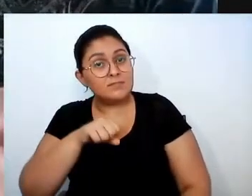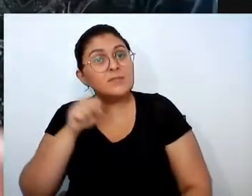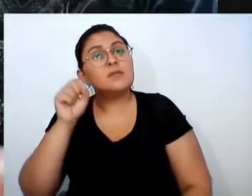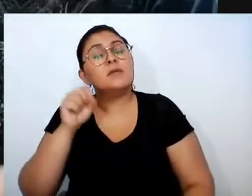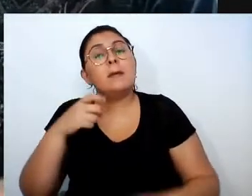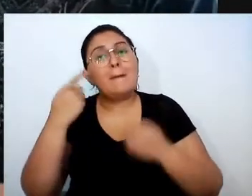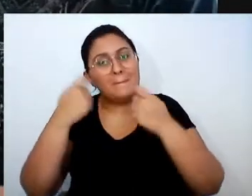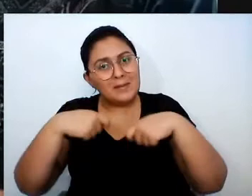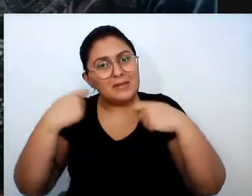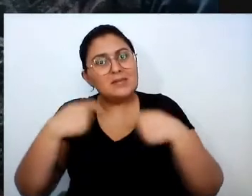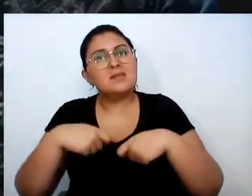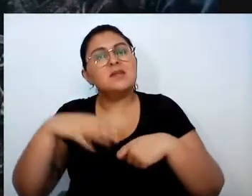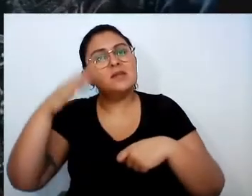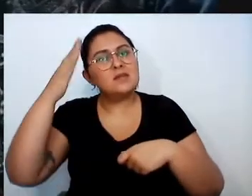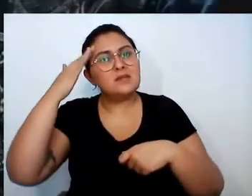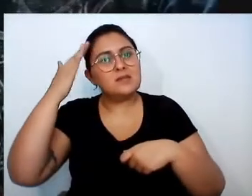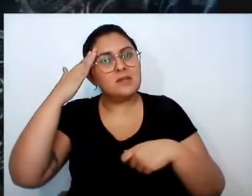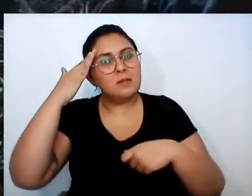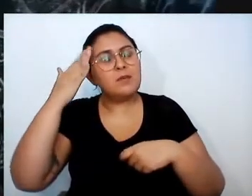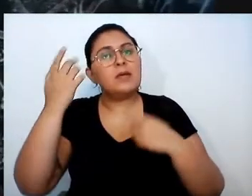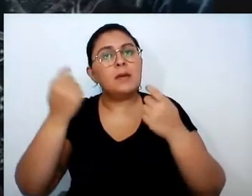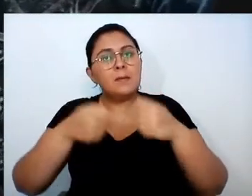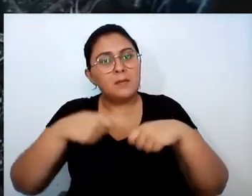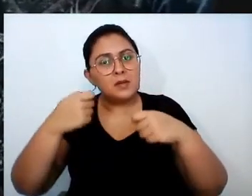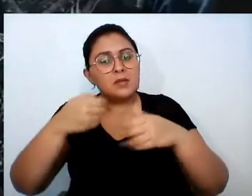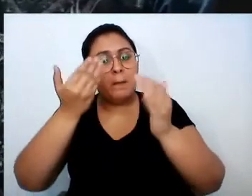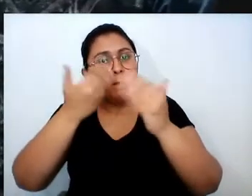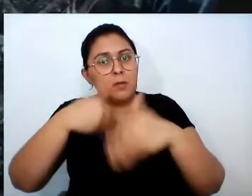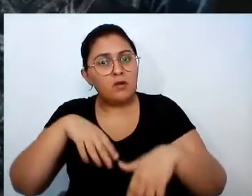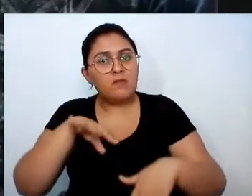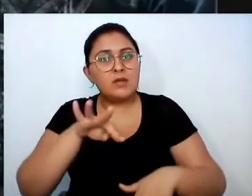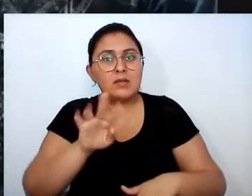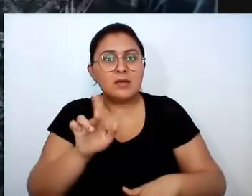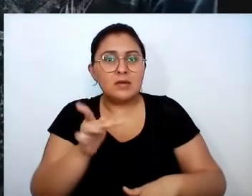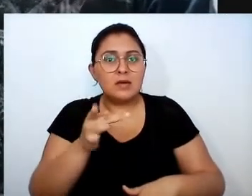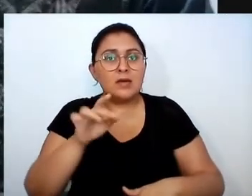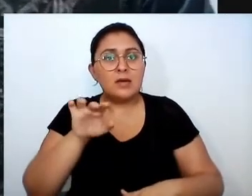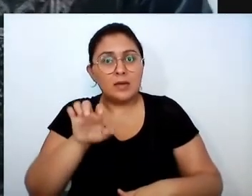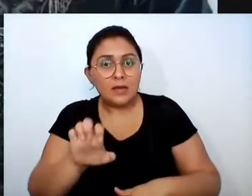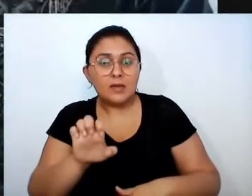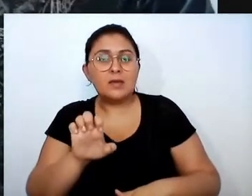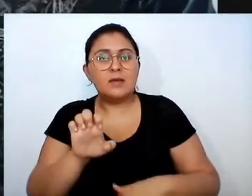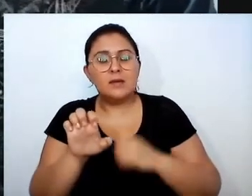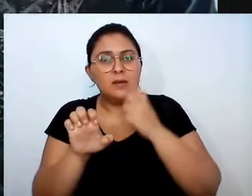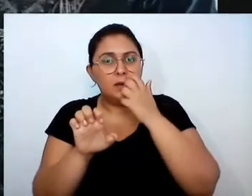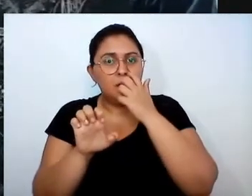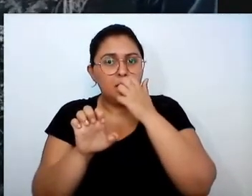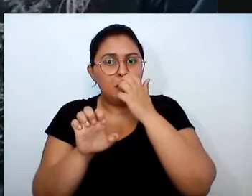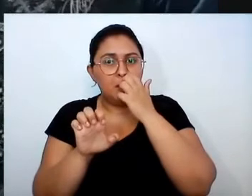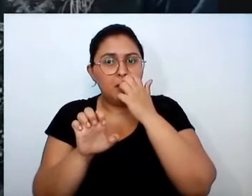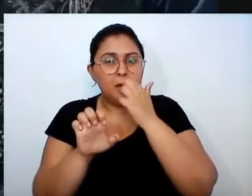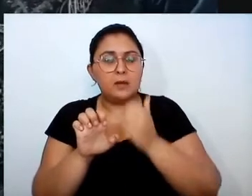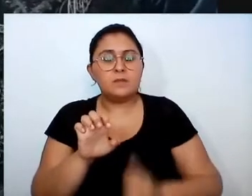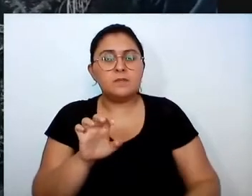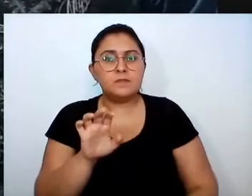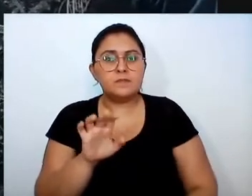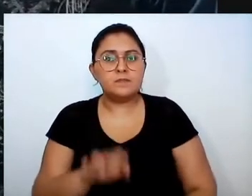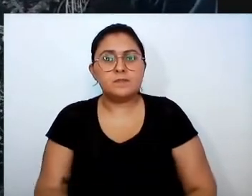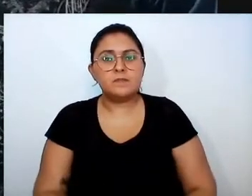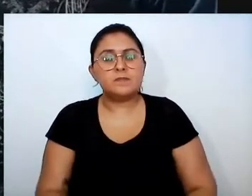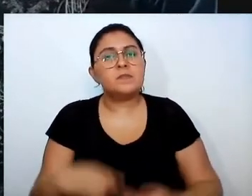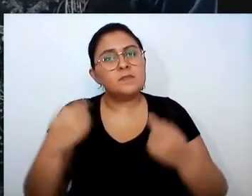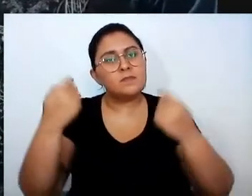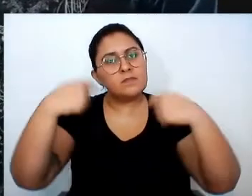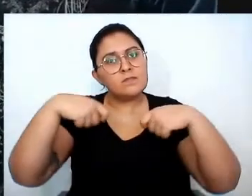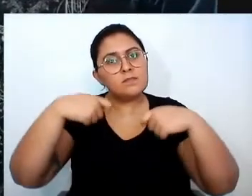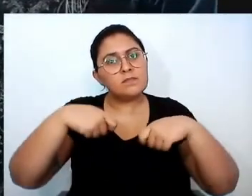para entrar nos cursos regulares da universidade, né, precisa do teste de habilidades específicas. Sim, Então,